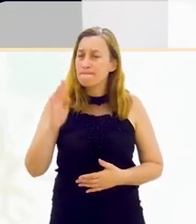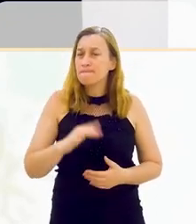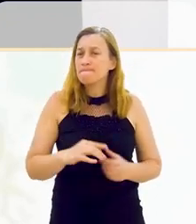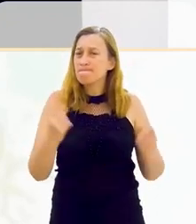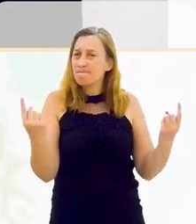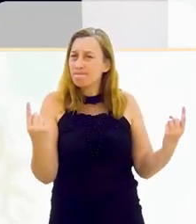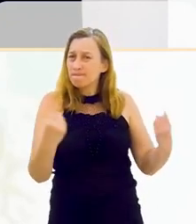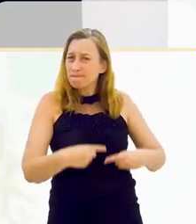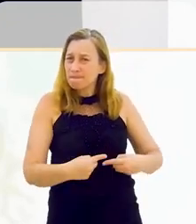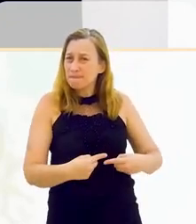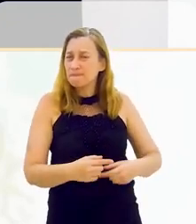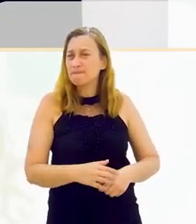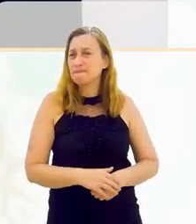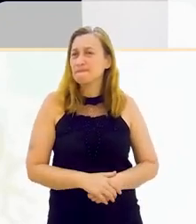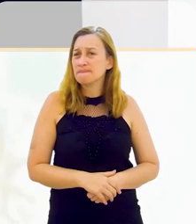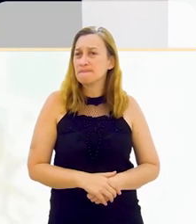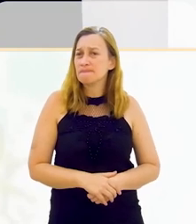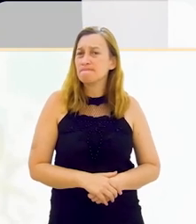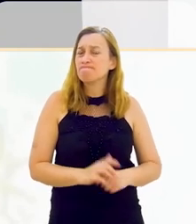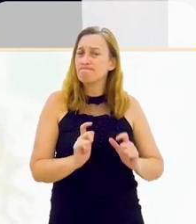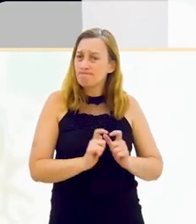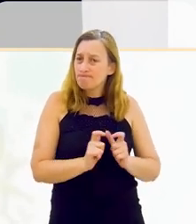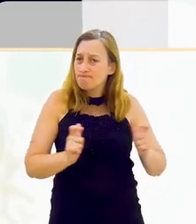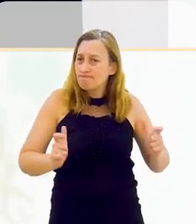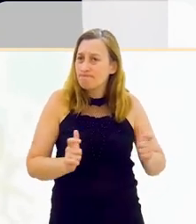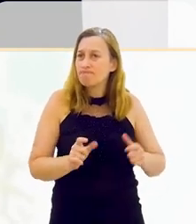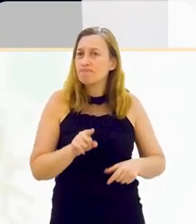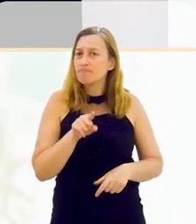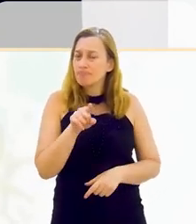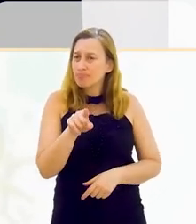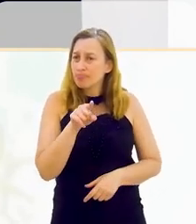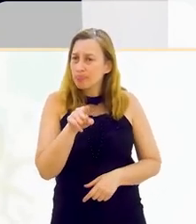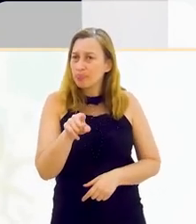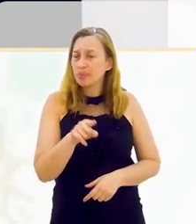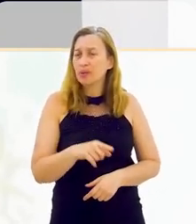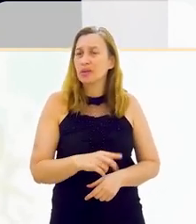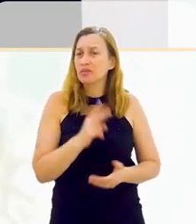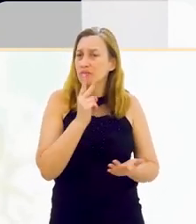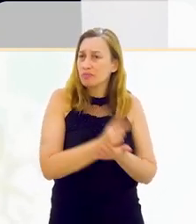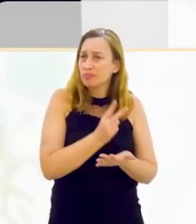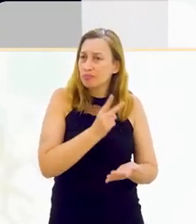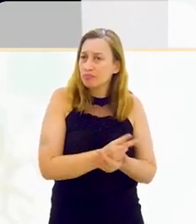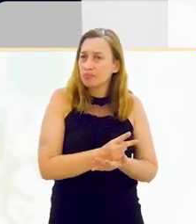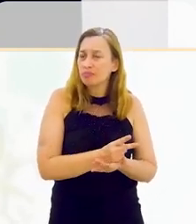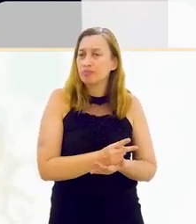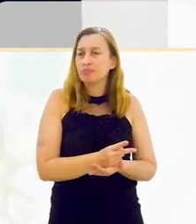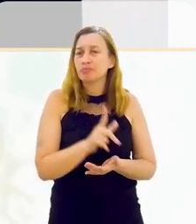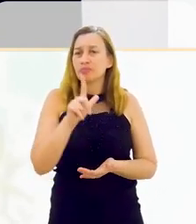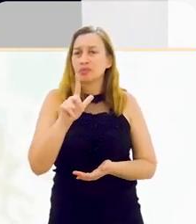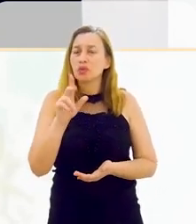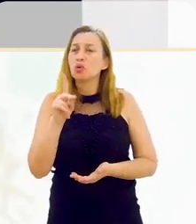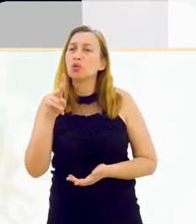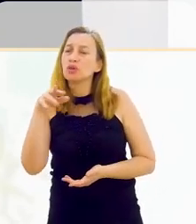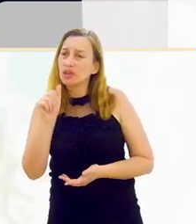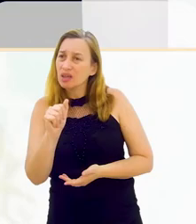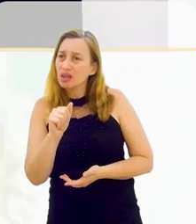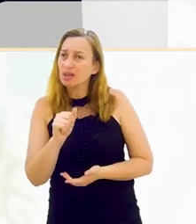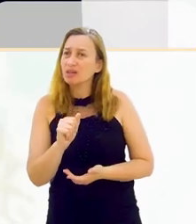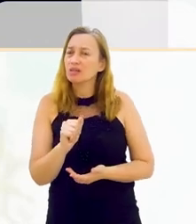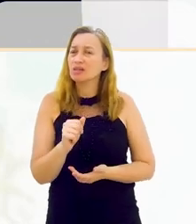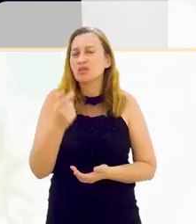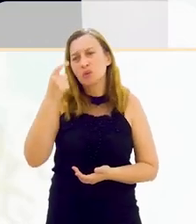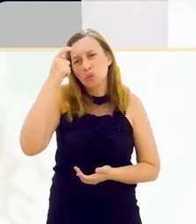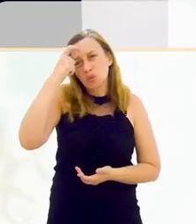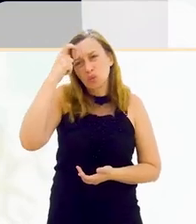E eu imagino que seja assim um desafio muito grande para você, mesmo que de uma forma